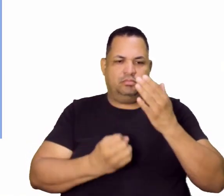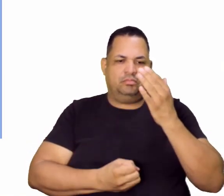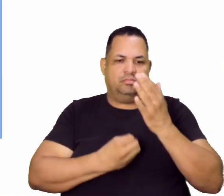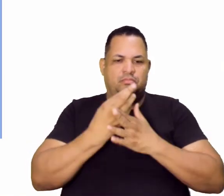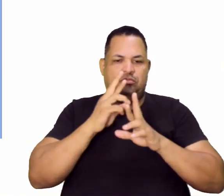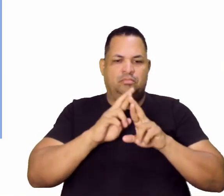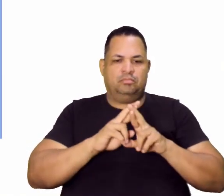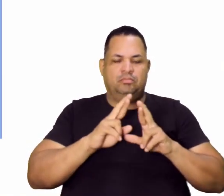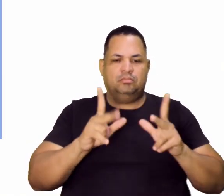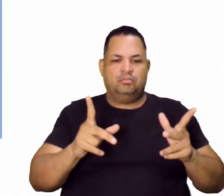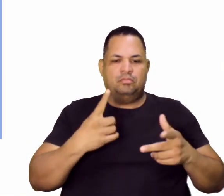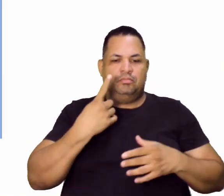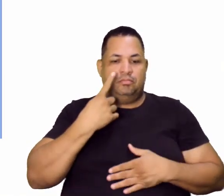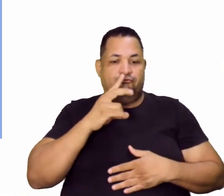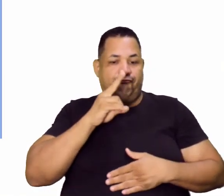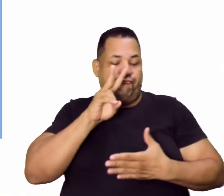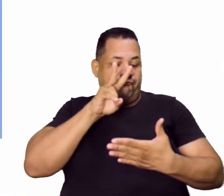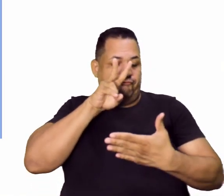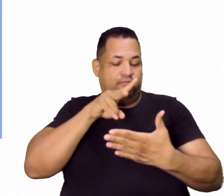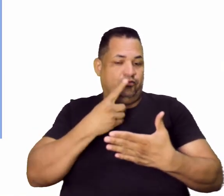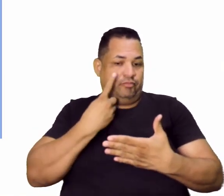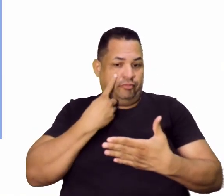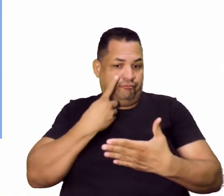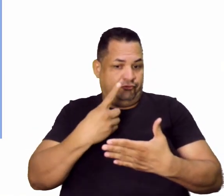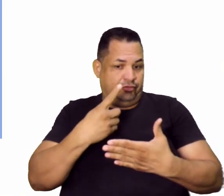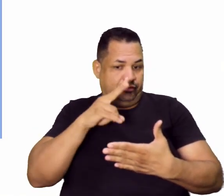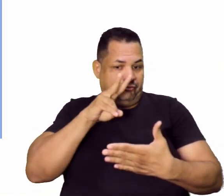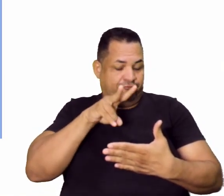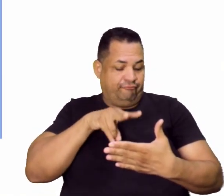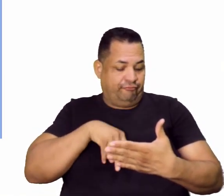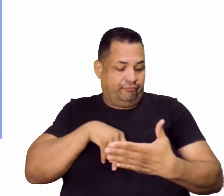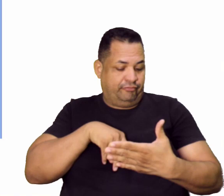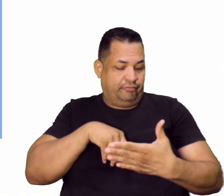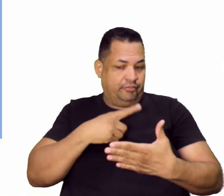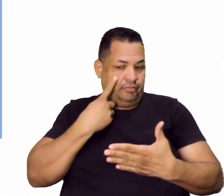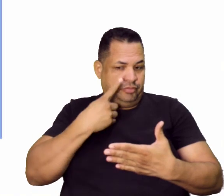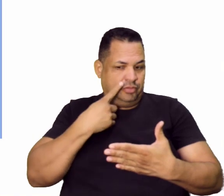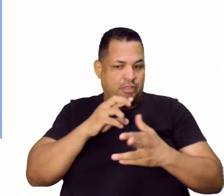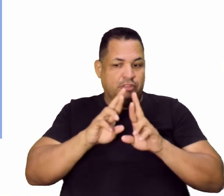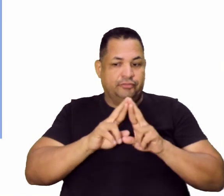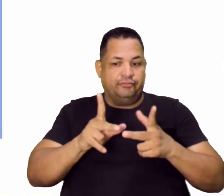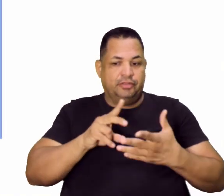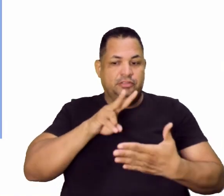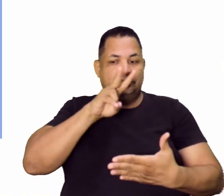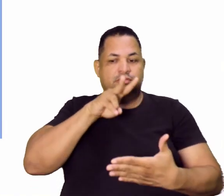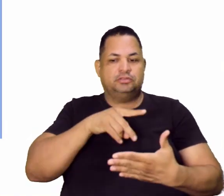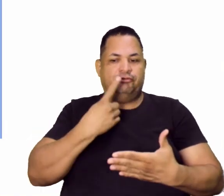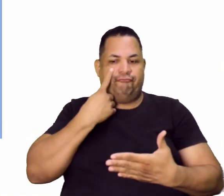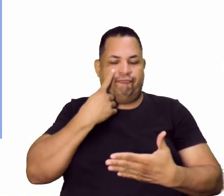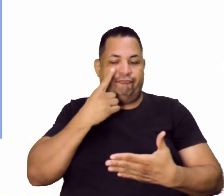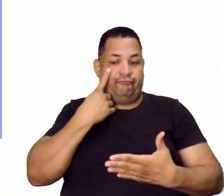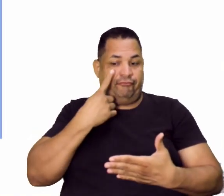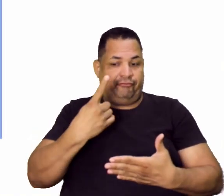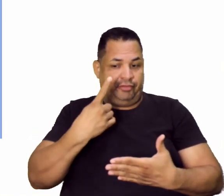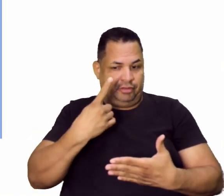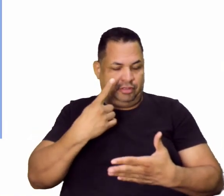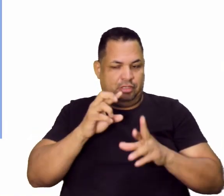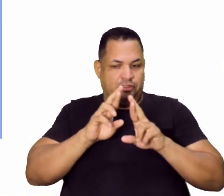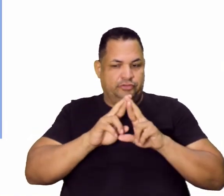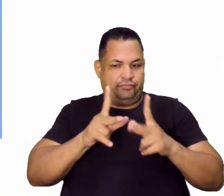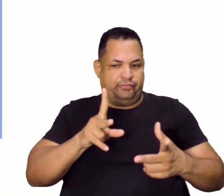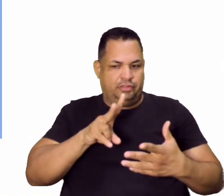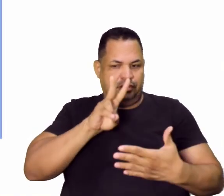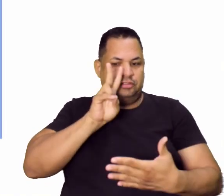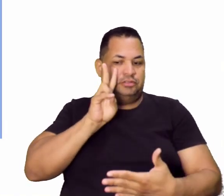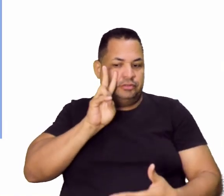então a diferença entre só ver a foto. É diferente em ler a foto, né? Não podemos